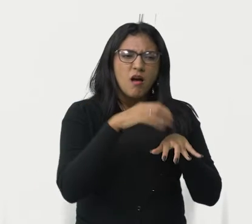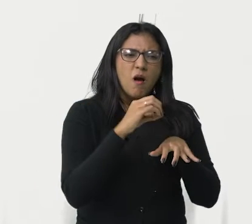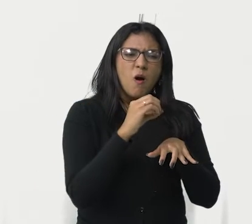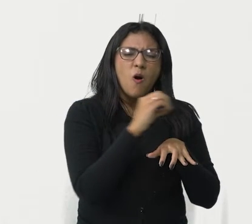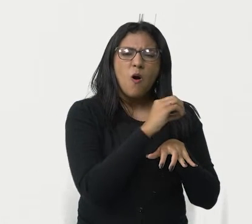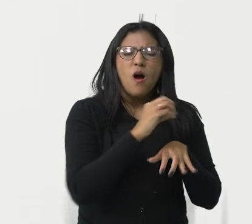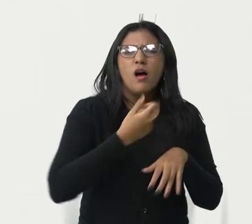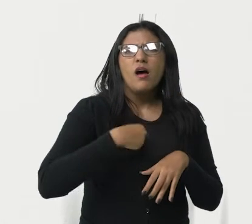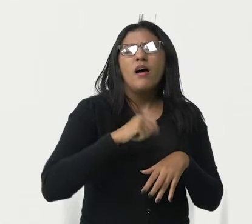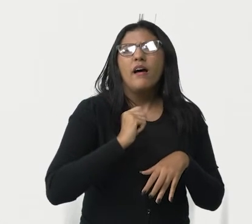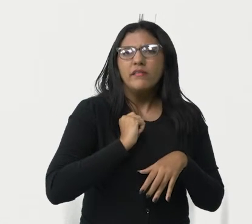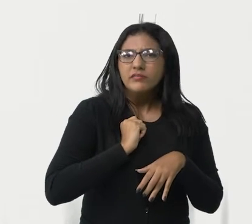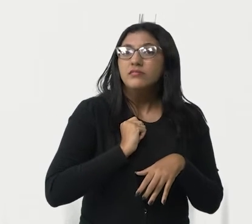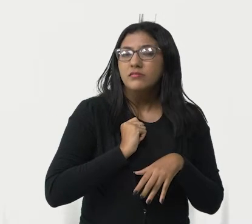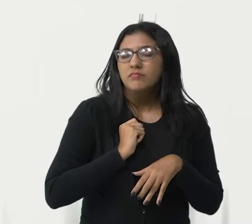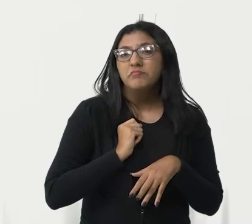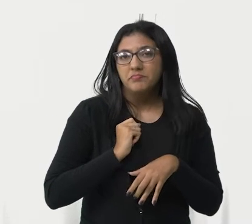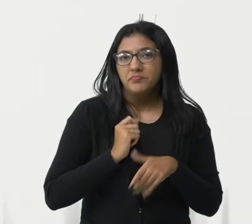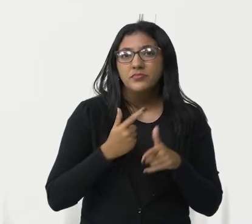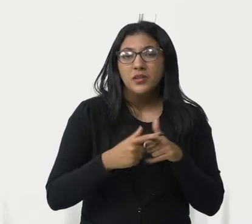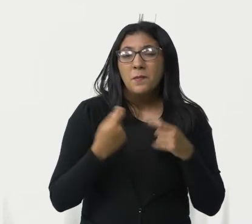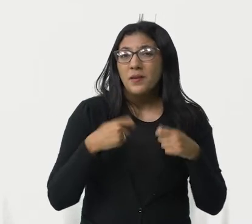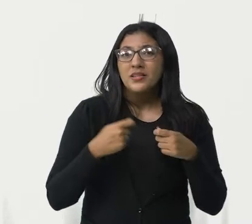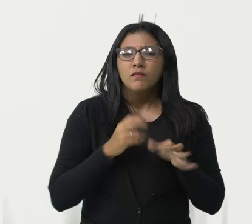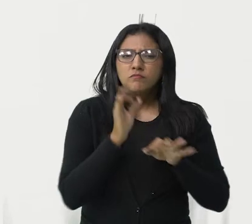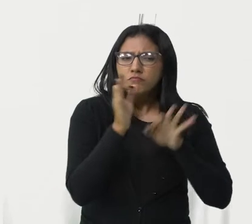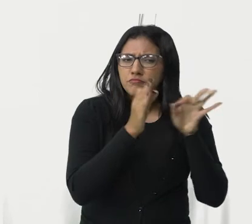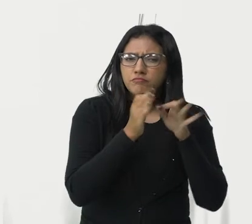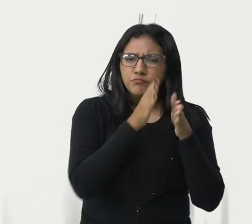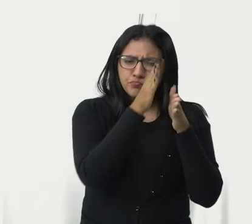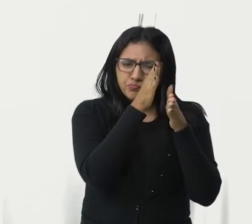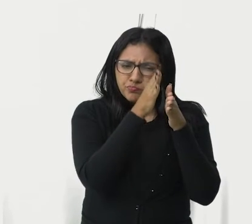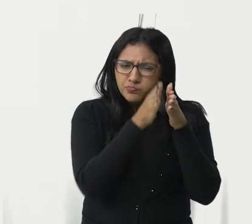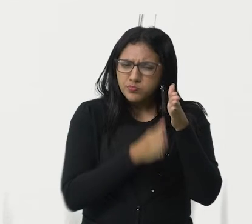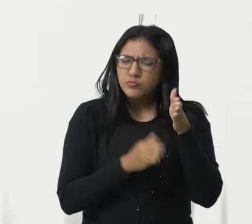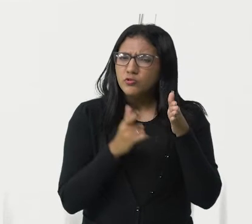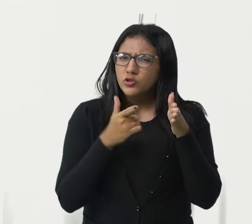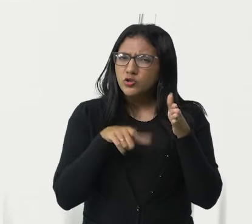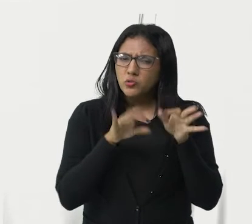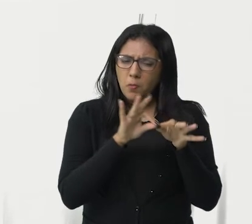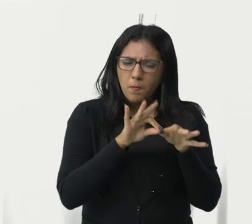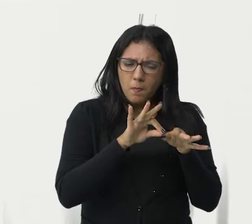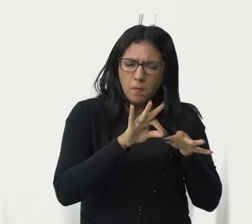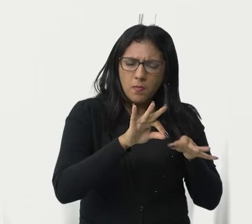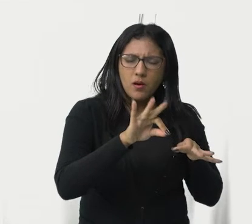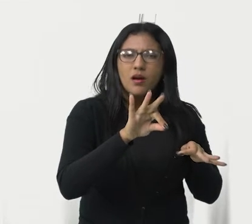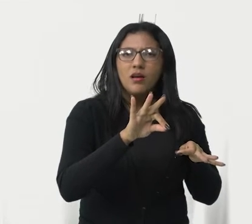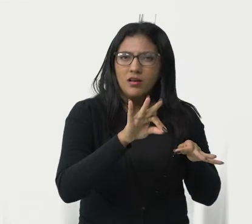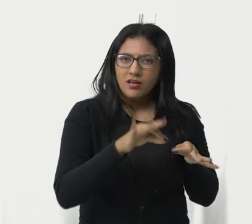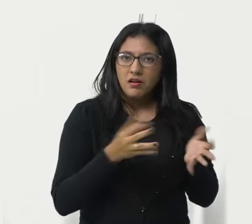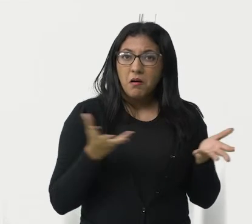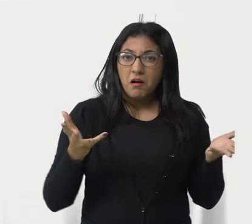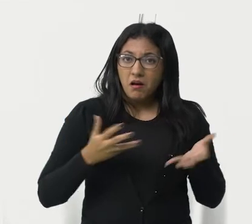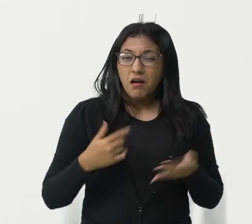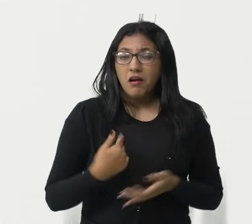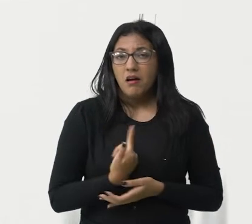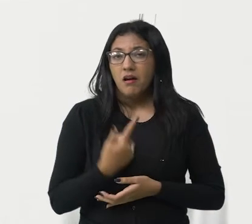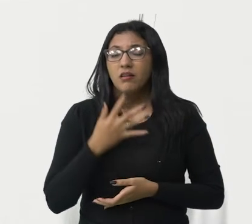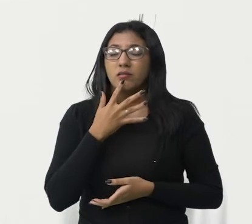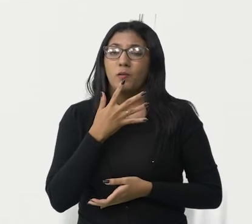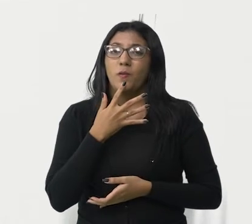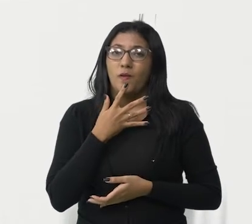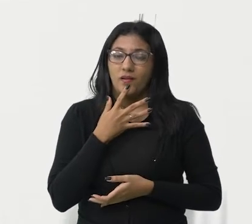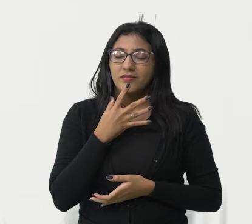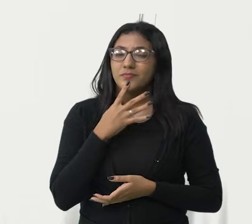principal objetivo foi realmente delimitar as fronteiras bastante semelhantes às atuais que conhecemos